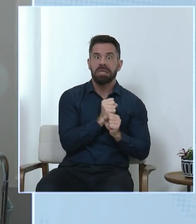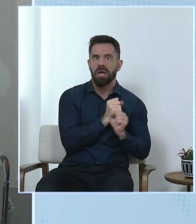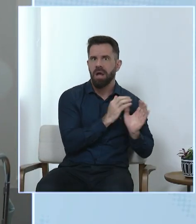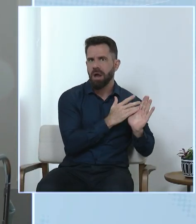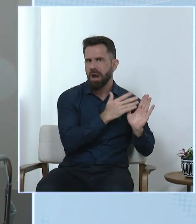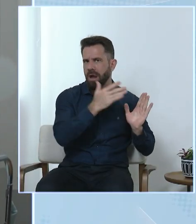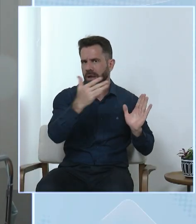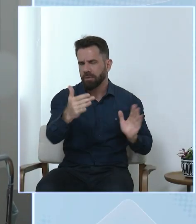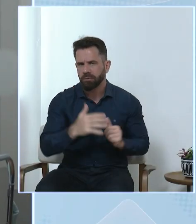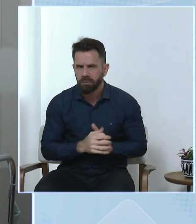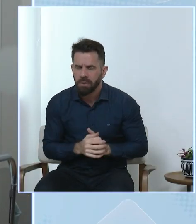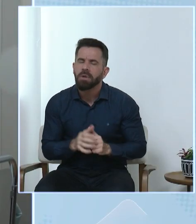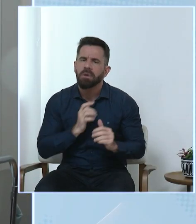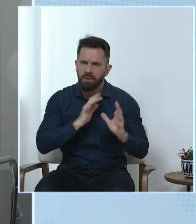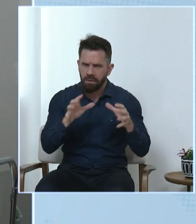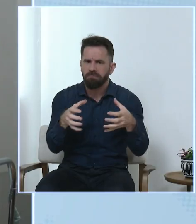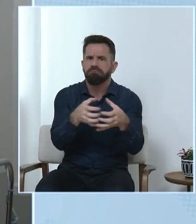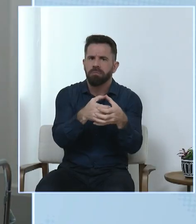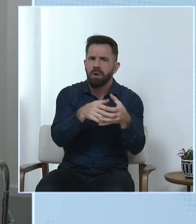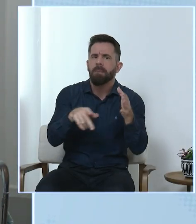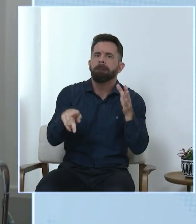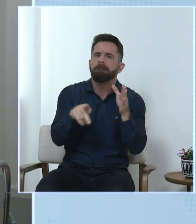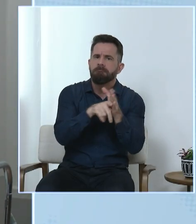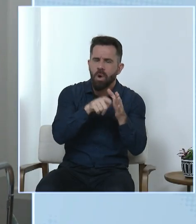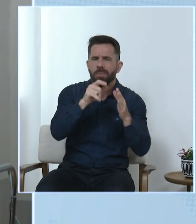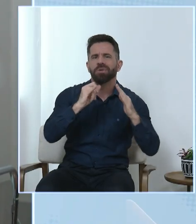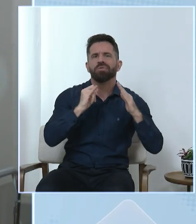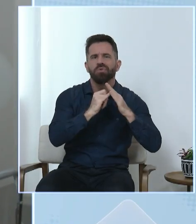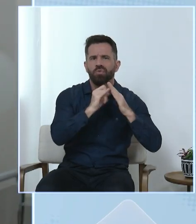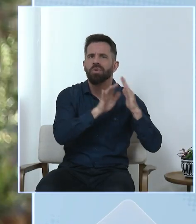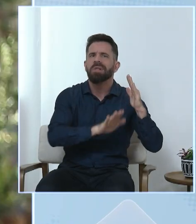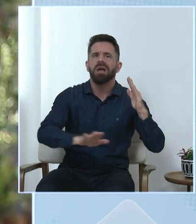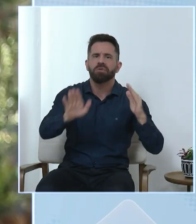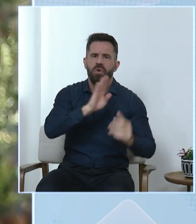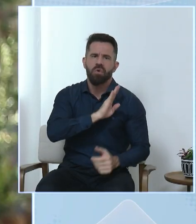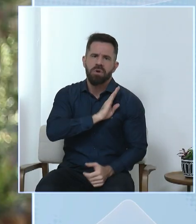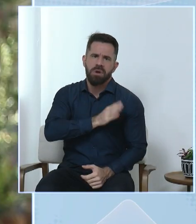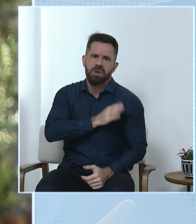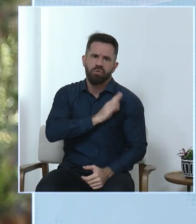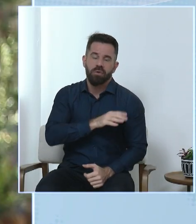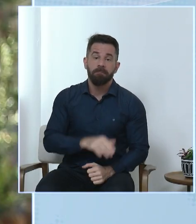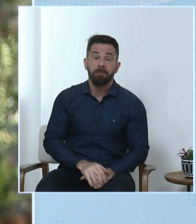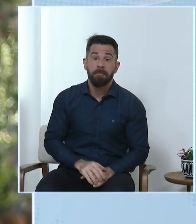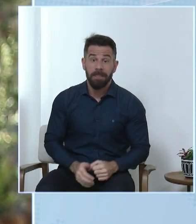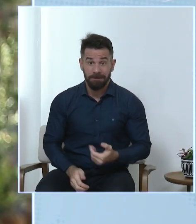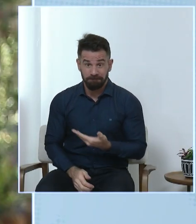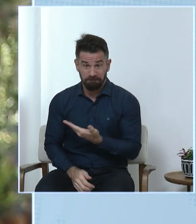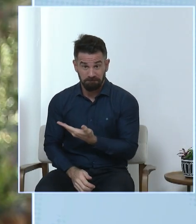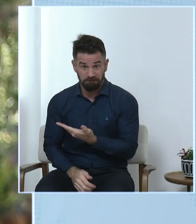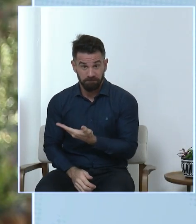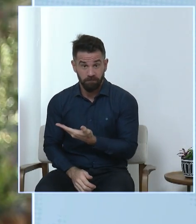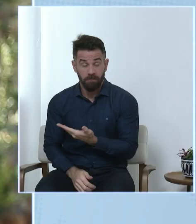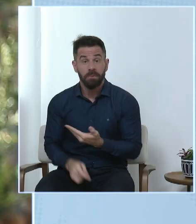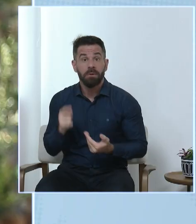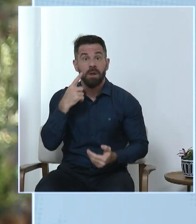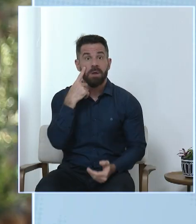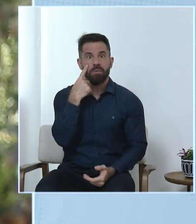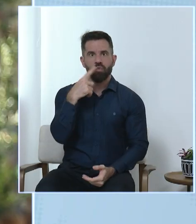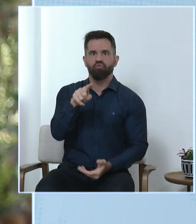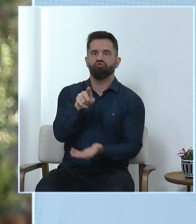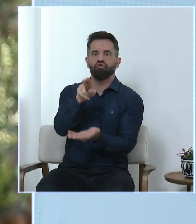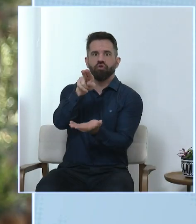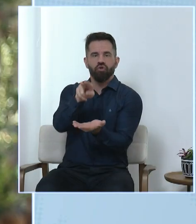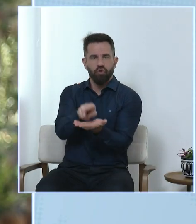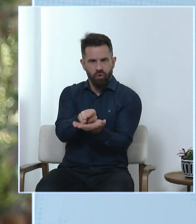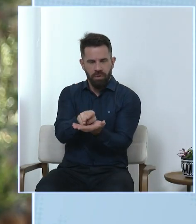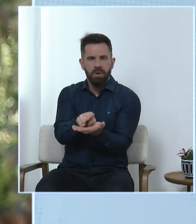Instituto Nacional de Cardiologia. Dentre esses casos está o do gerente de vendas Sarjob, que ficou um dia no hospital depois